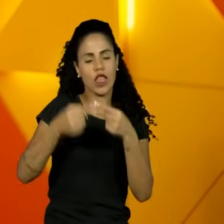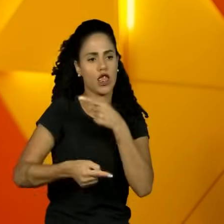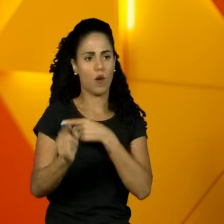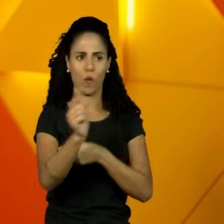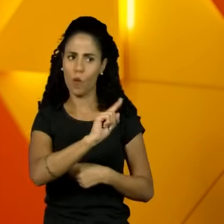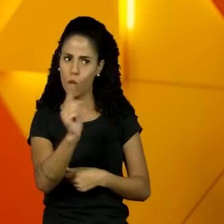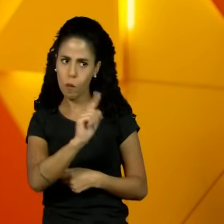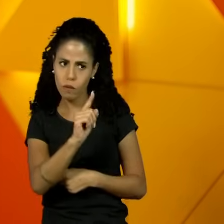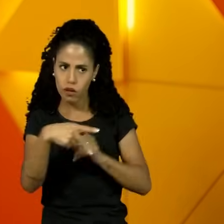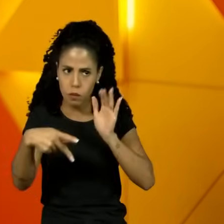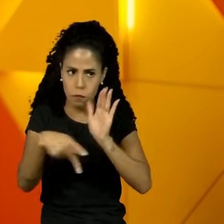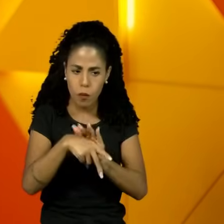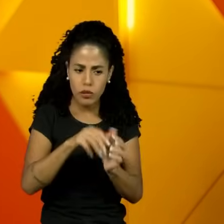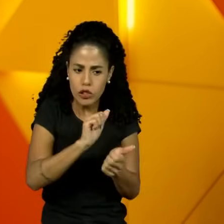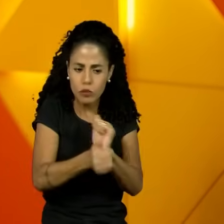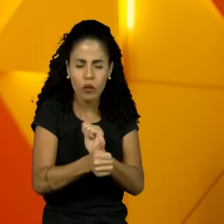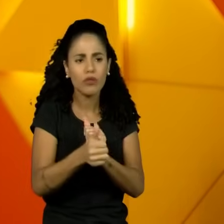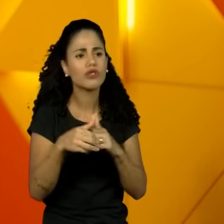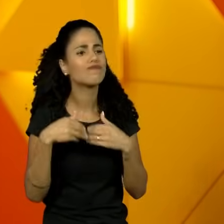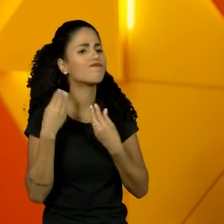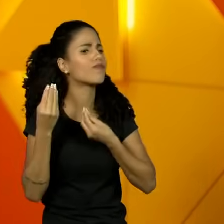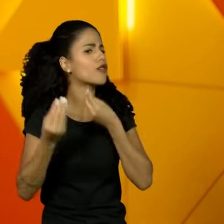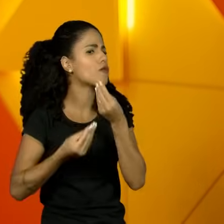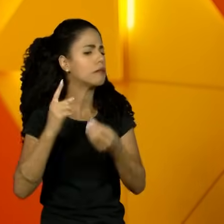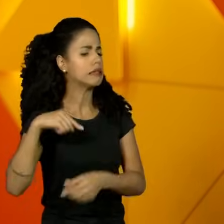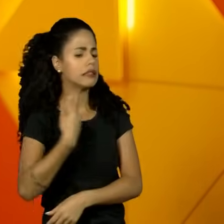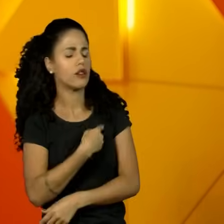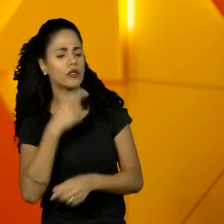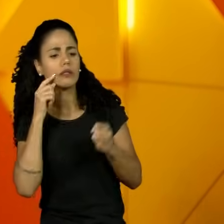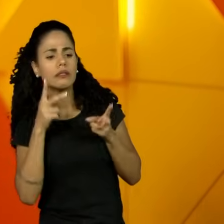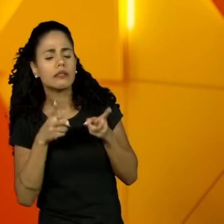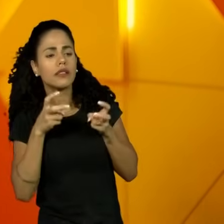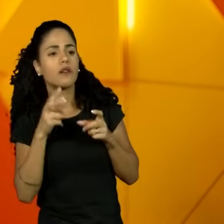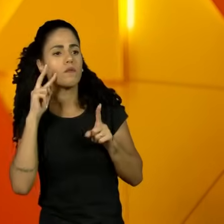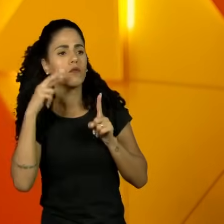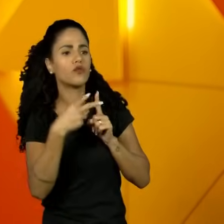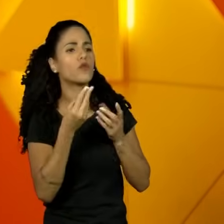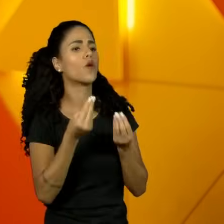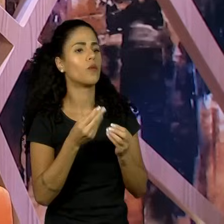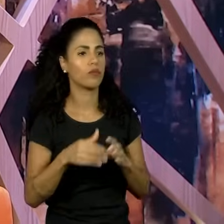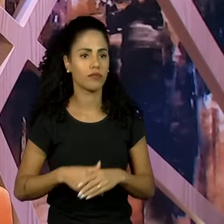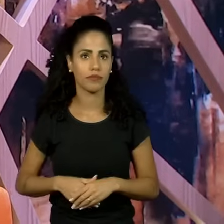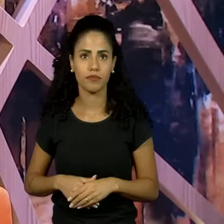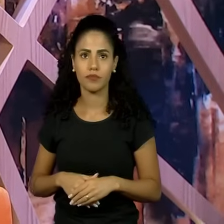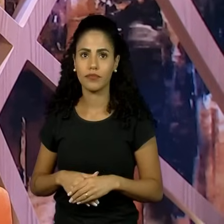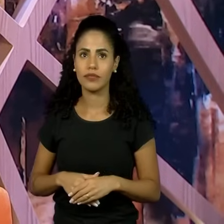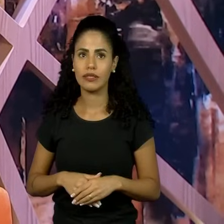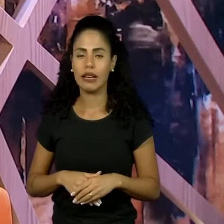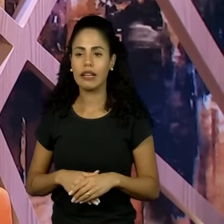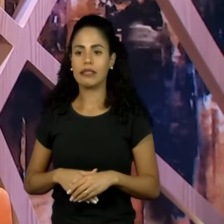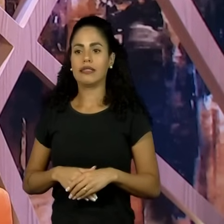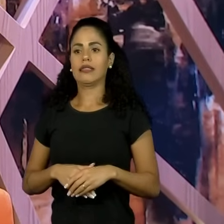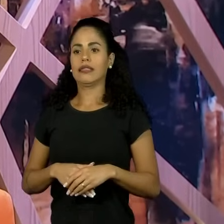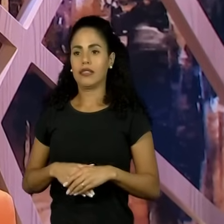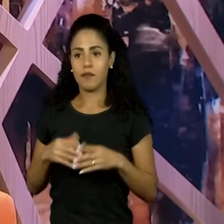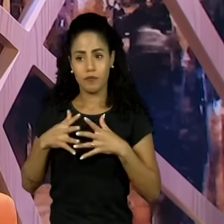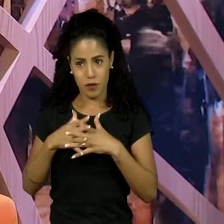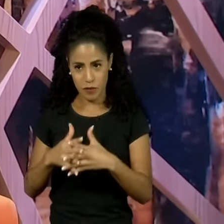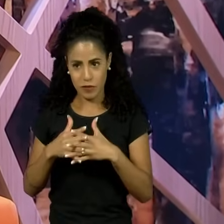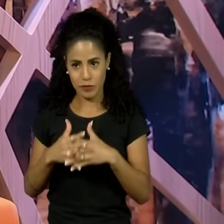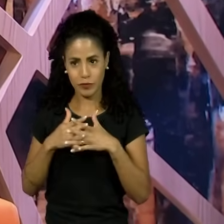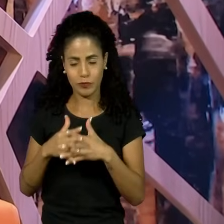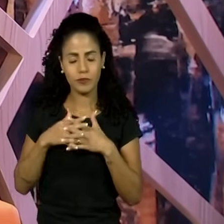esporte uma prática esportiva. De que maneira que a gente precisa olhar para essa questão? De maneira